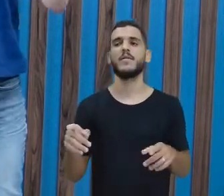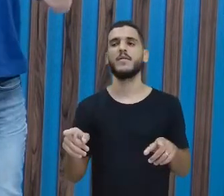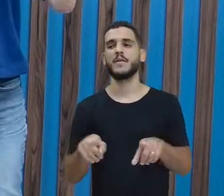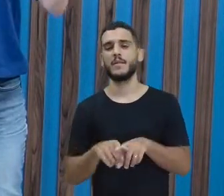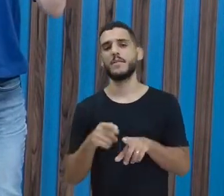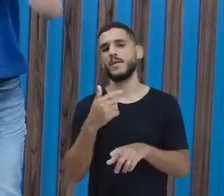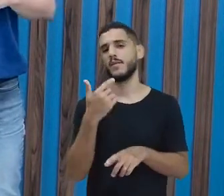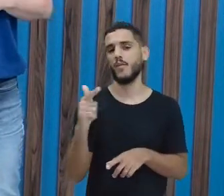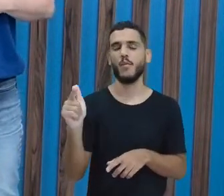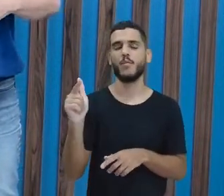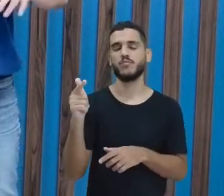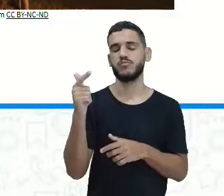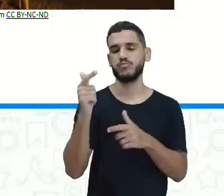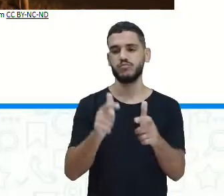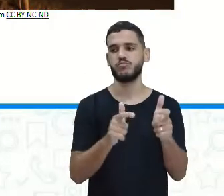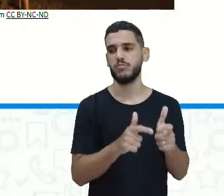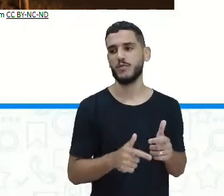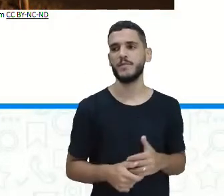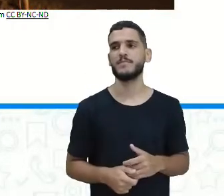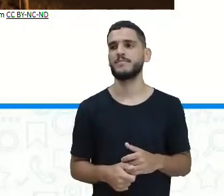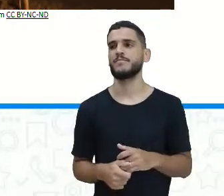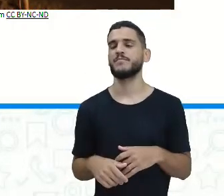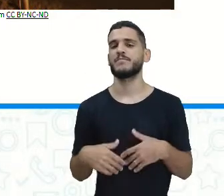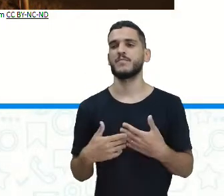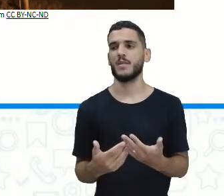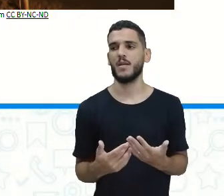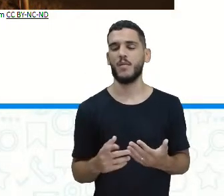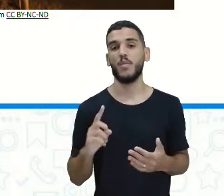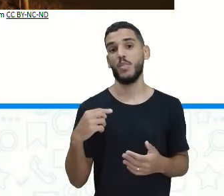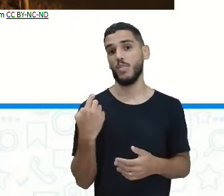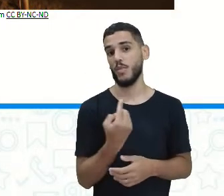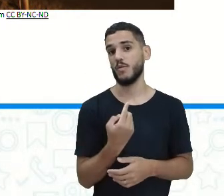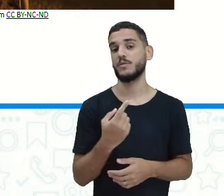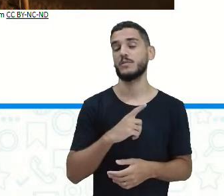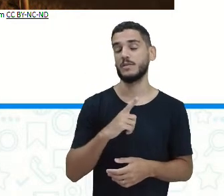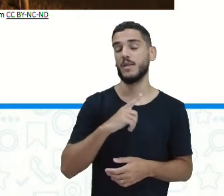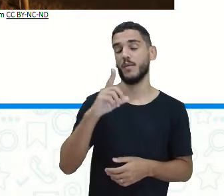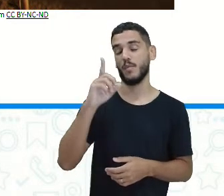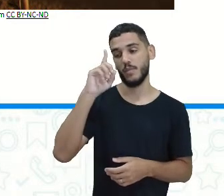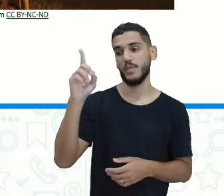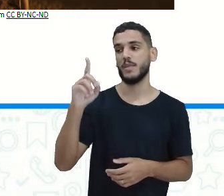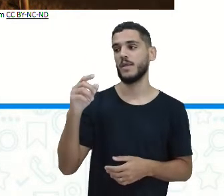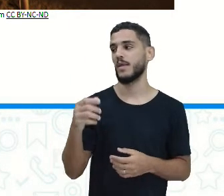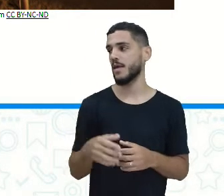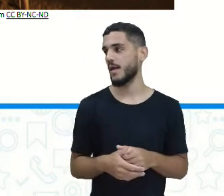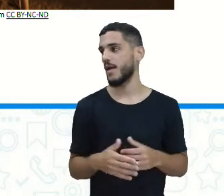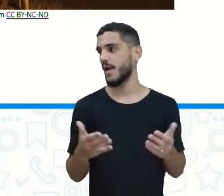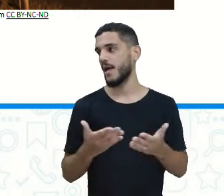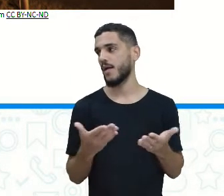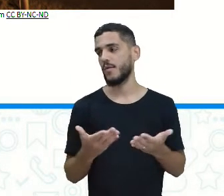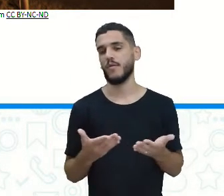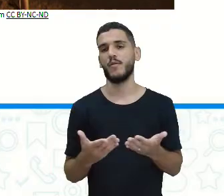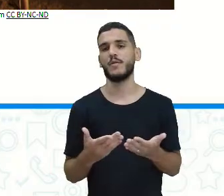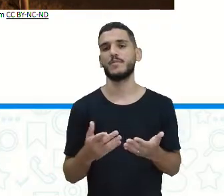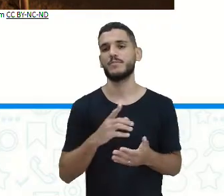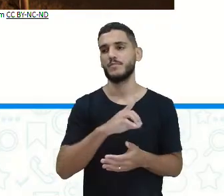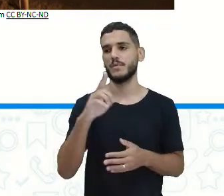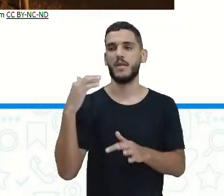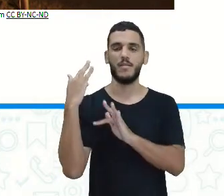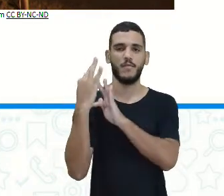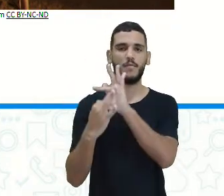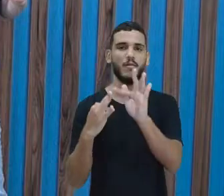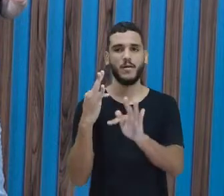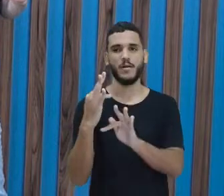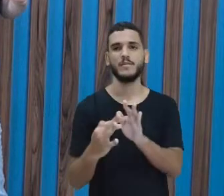outras pessoas de outros lugares. Como a gente comemorou recentemente, né, o Dia do Folclore, então, nada mais apropriado que a gente